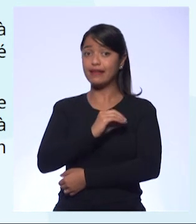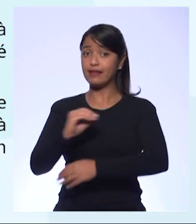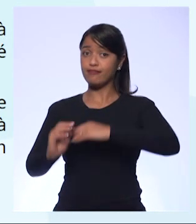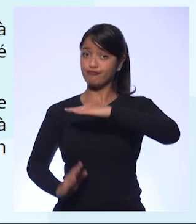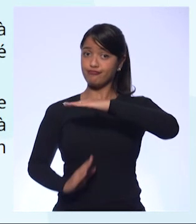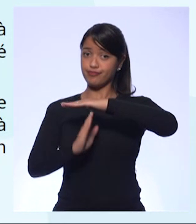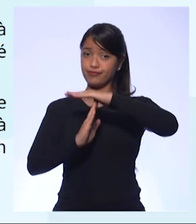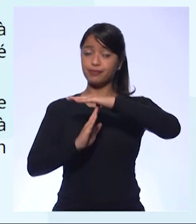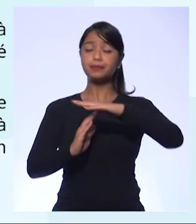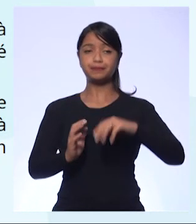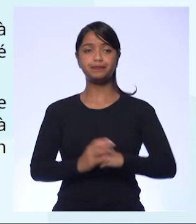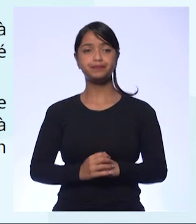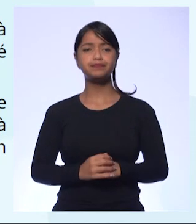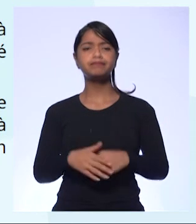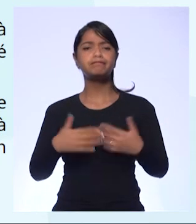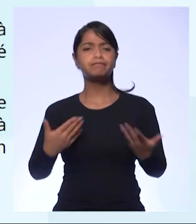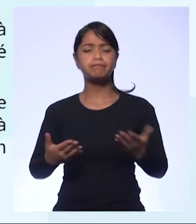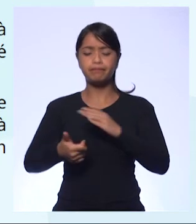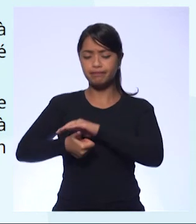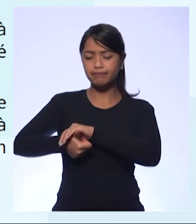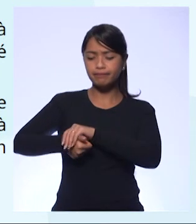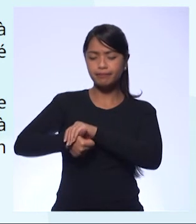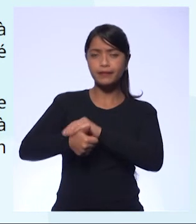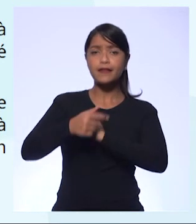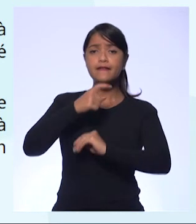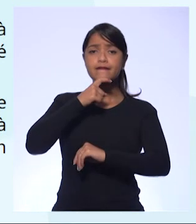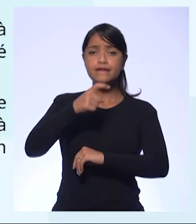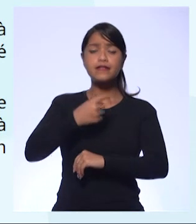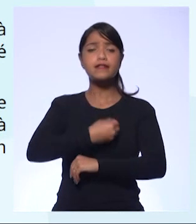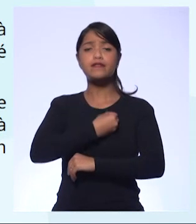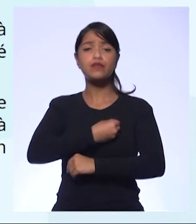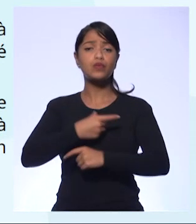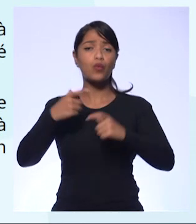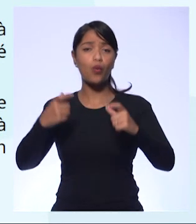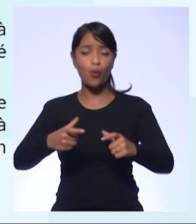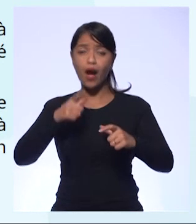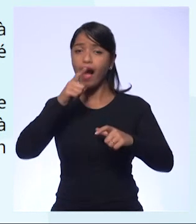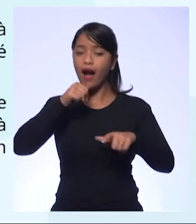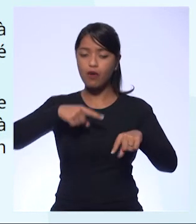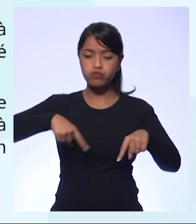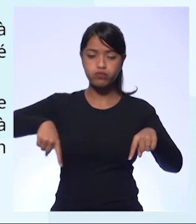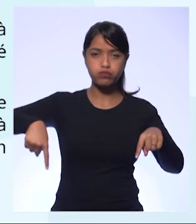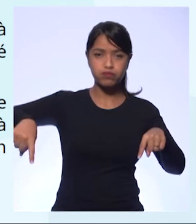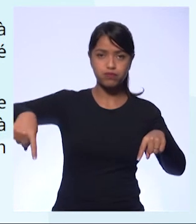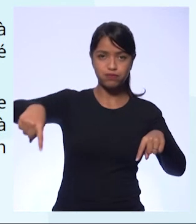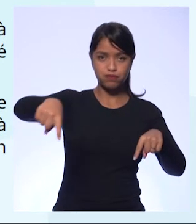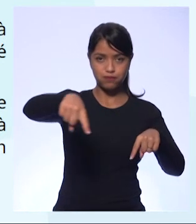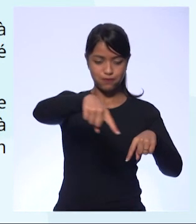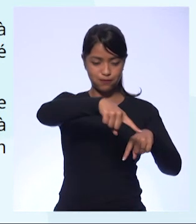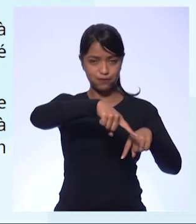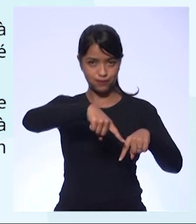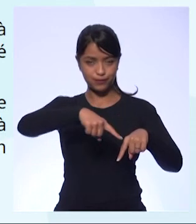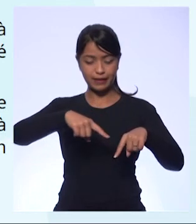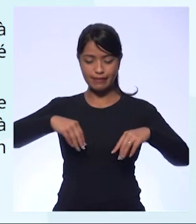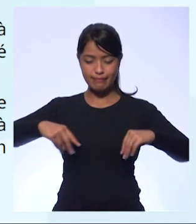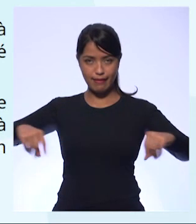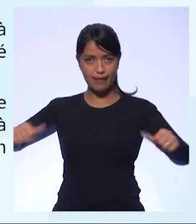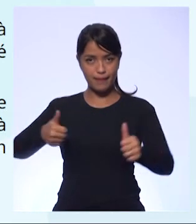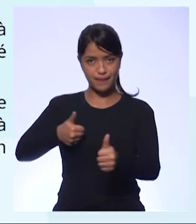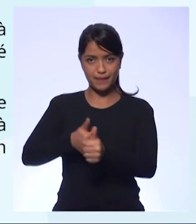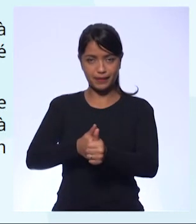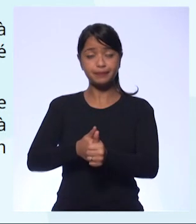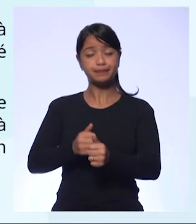as tartarugas verdes habitam lagoas rasas das regiões costeiras. Assim como outras tartarugas marinhas,